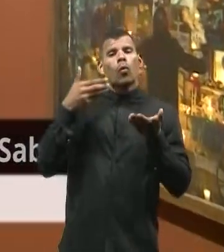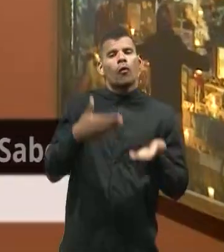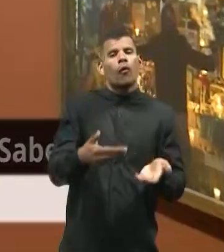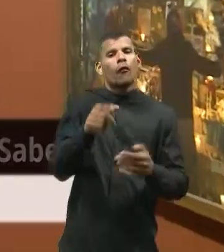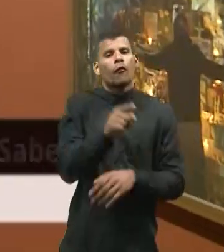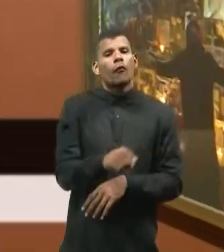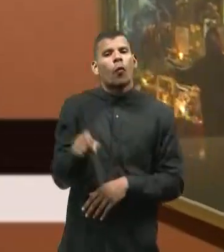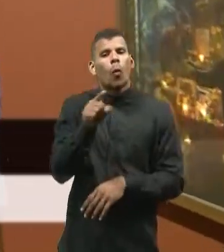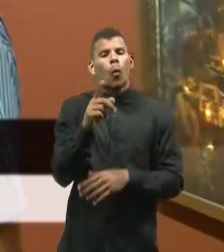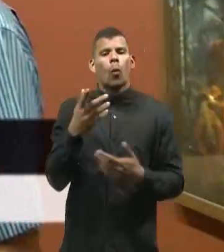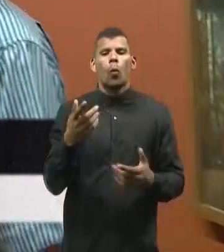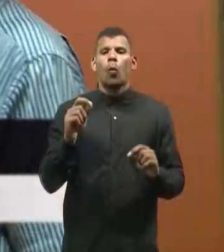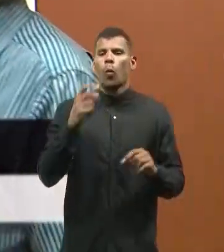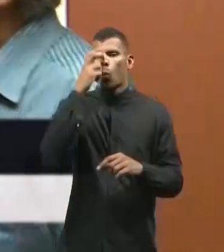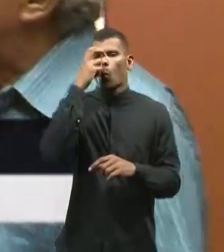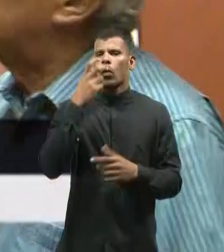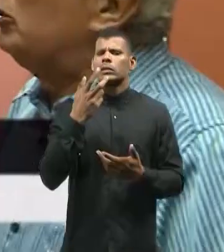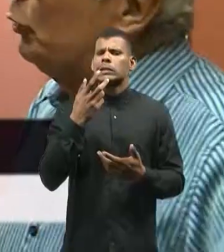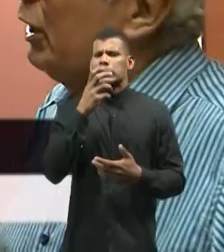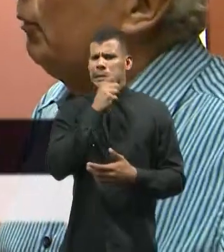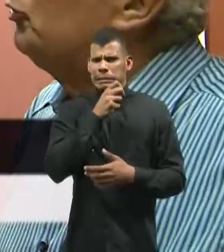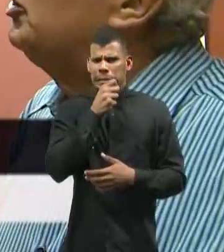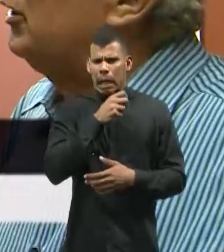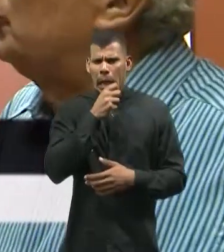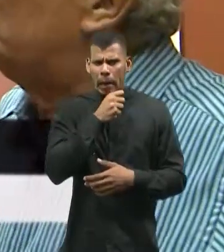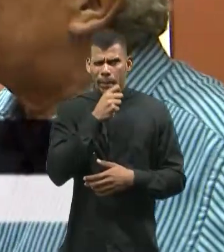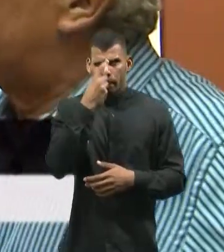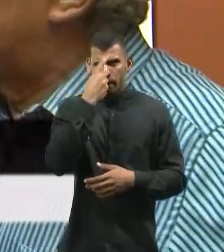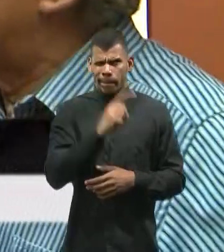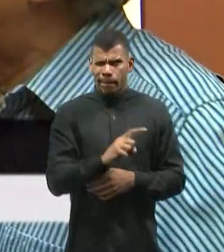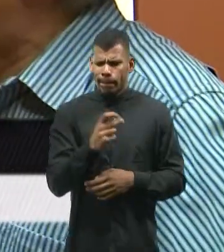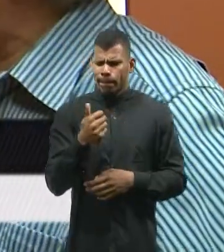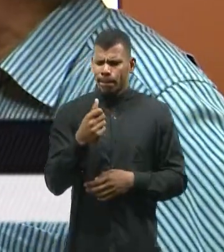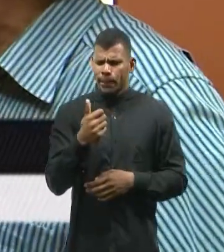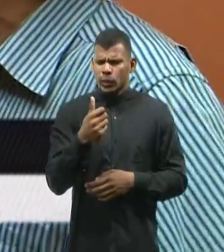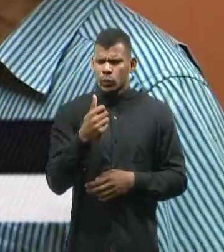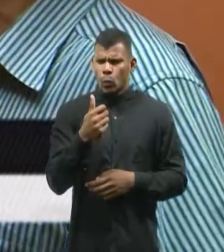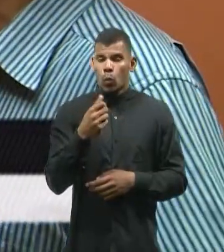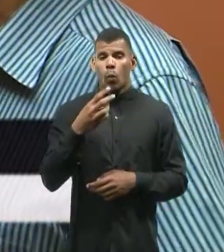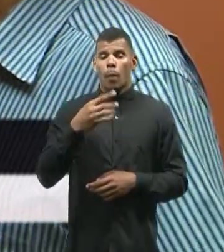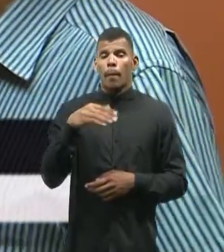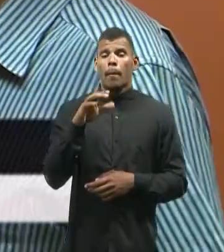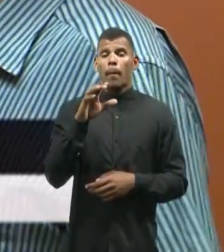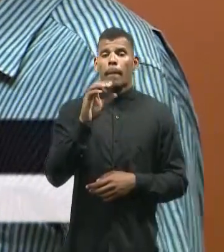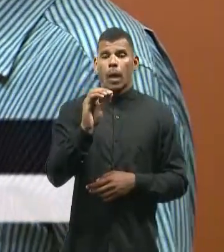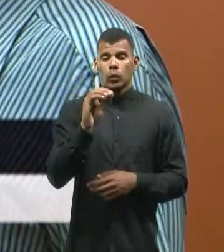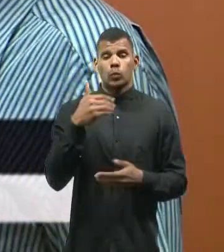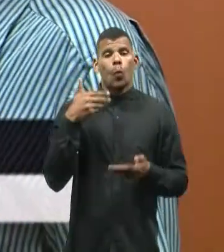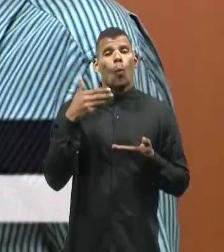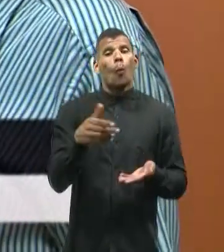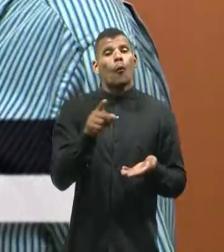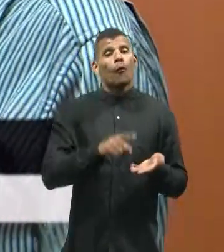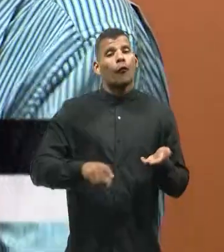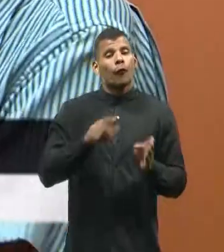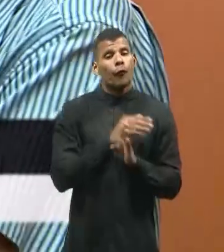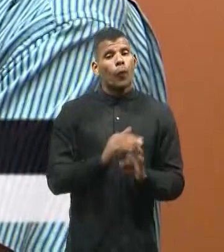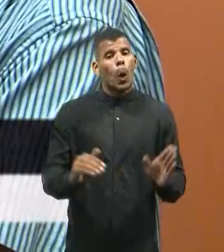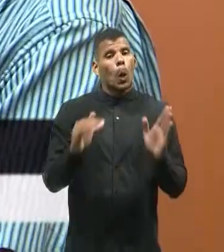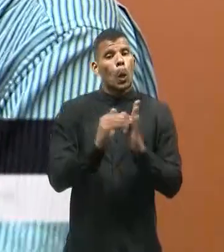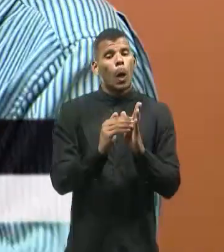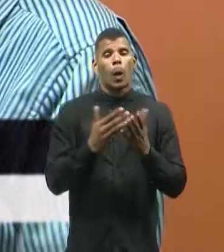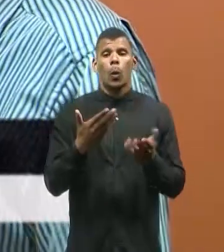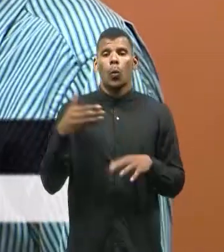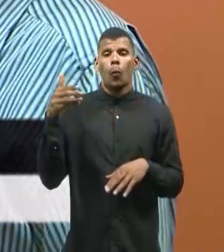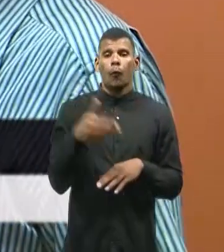Convite, a tá aí. Aventura no sábado. Foi no sábado, dia 11, sábado, dia 11 de março, não foi? Todos estão convidados, assim. Vai ser pra virem aqui.